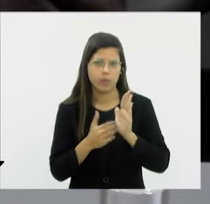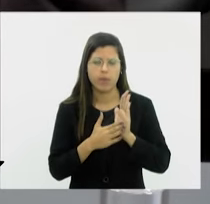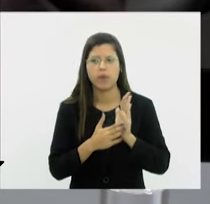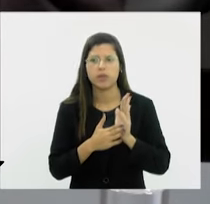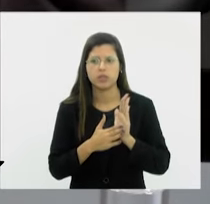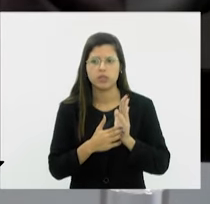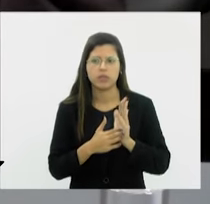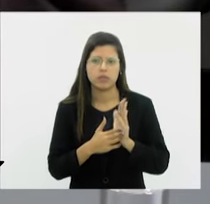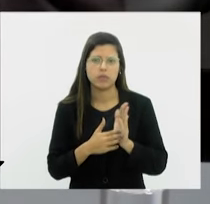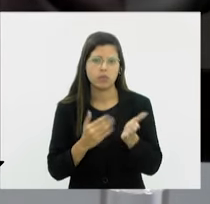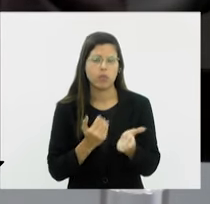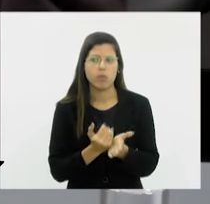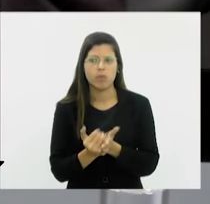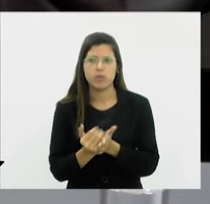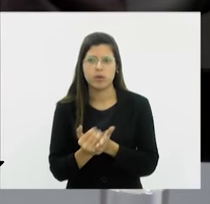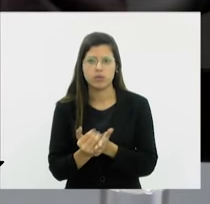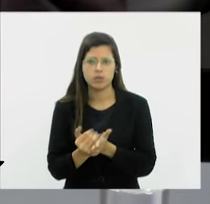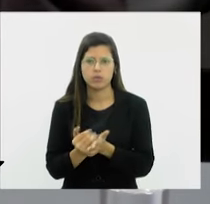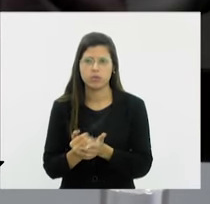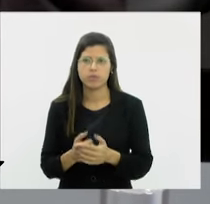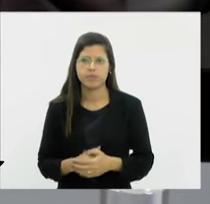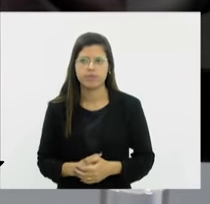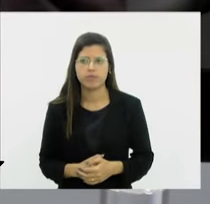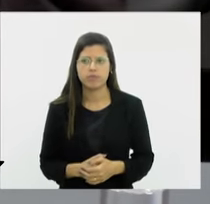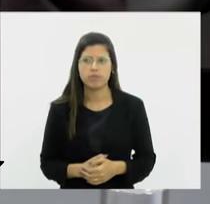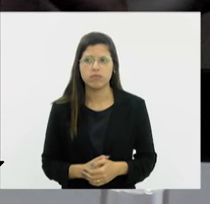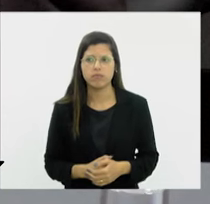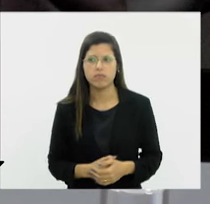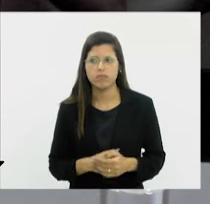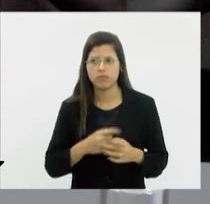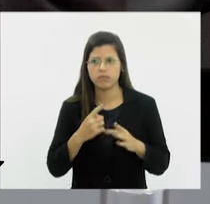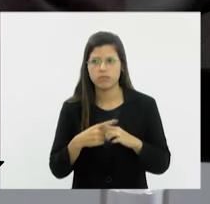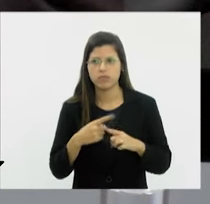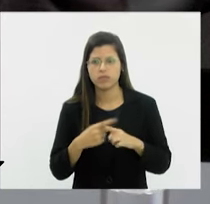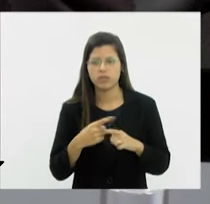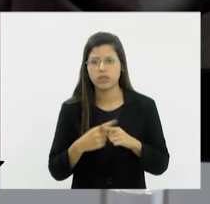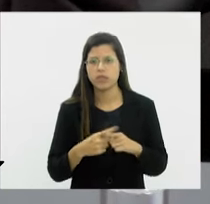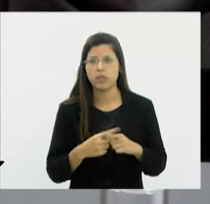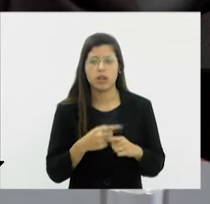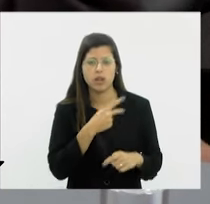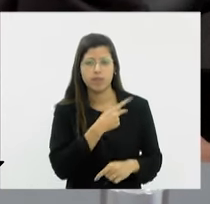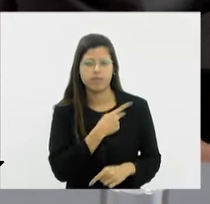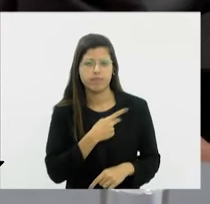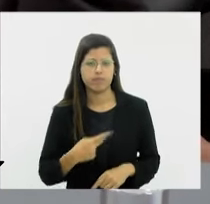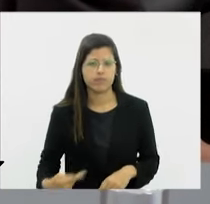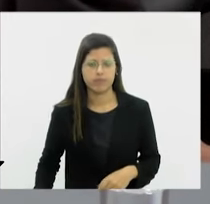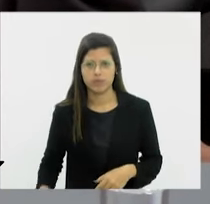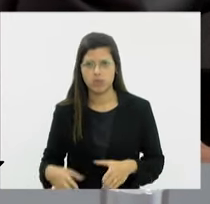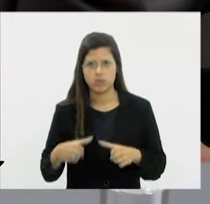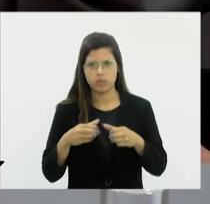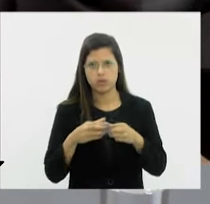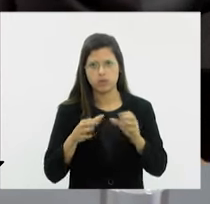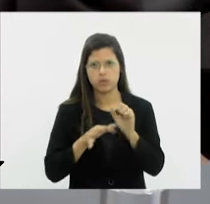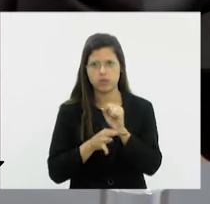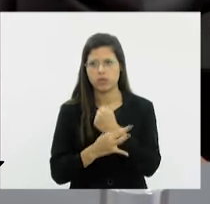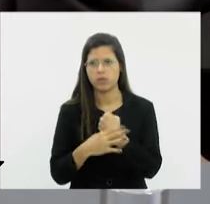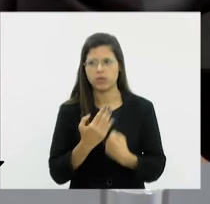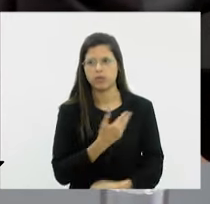original. Aline porque tá aqui ele, nos ele, trazer luz. Ele preside a Comissão de Segurança Pública.